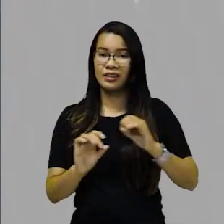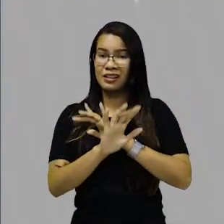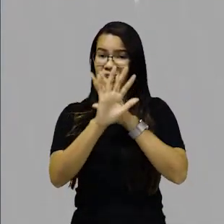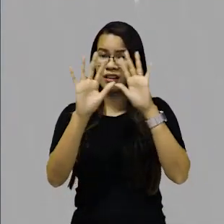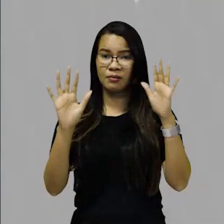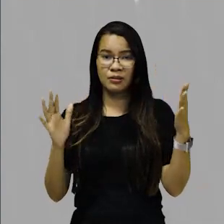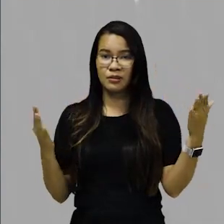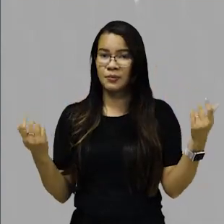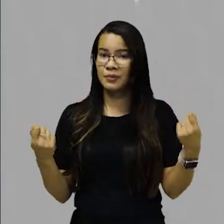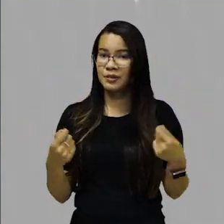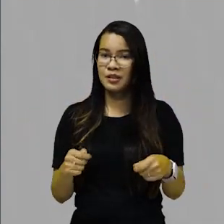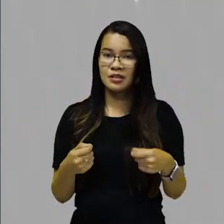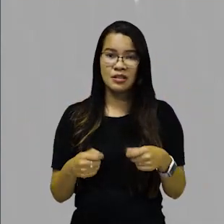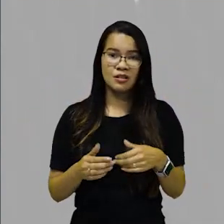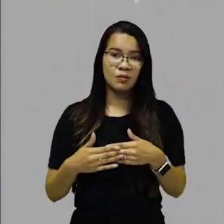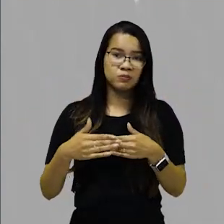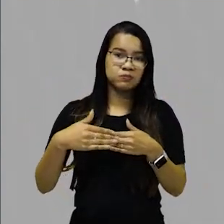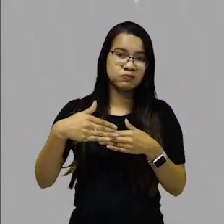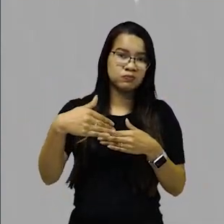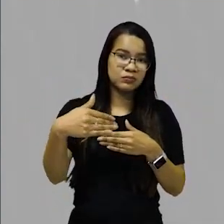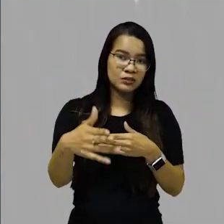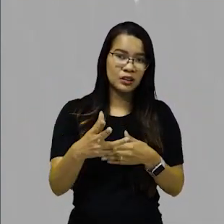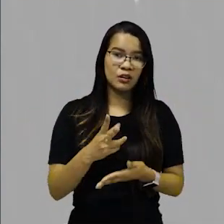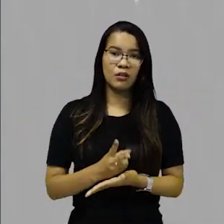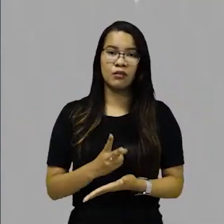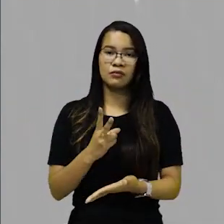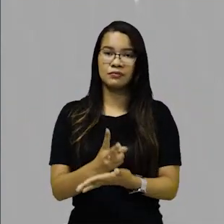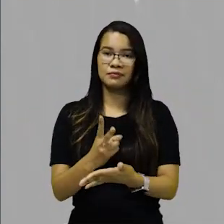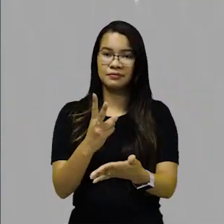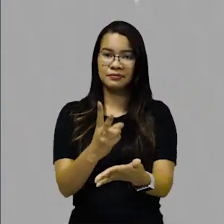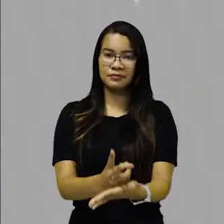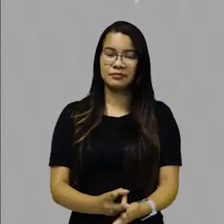continuar até nos dias atuais. E ela não é de agora.